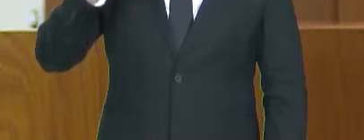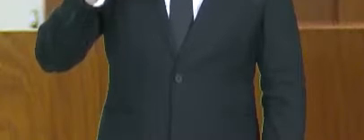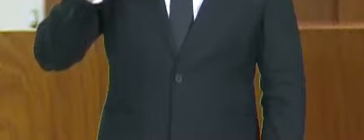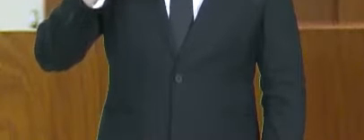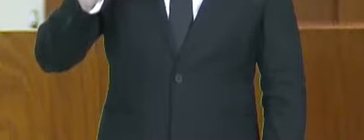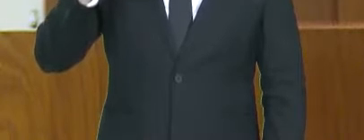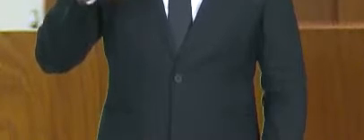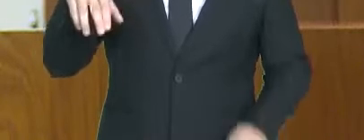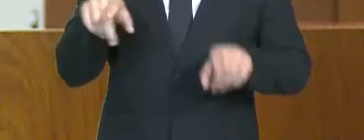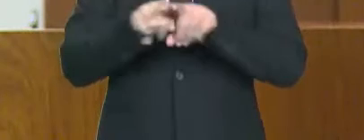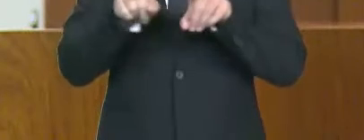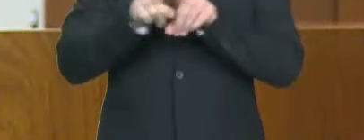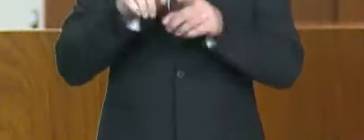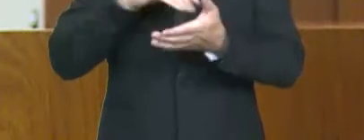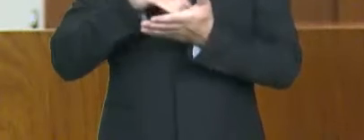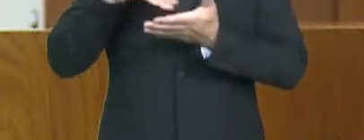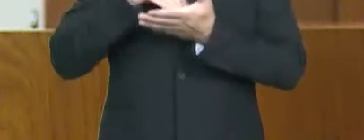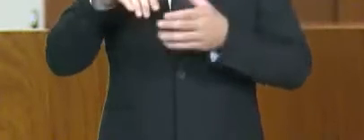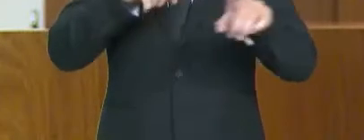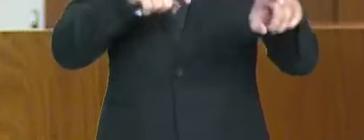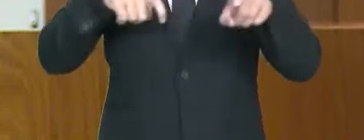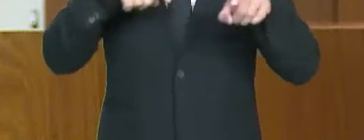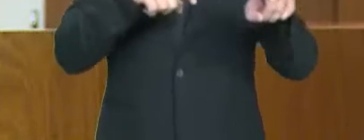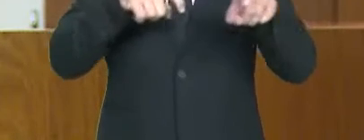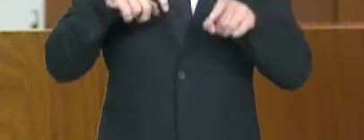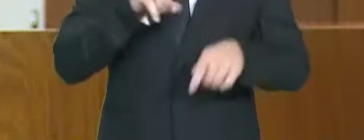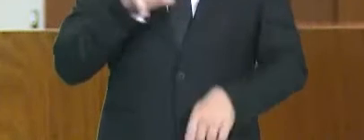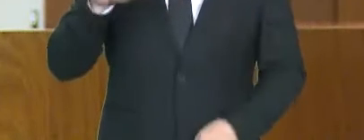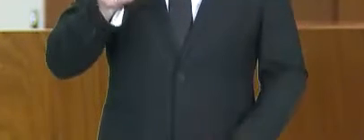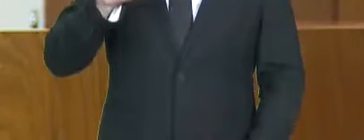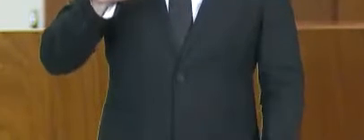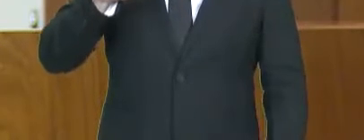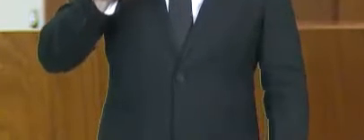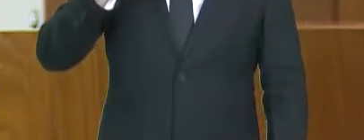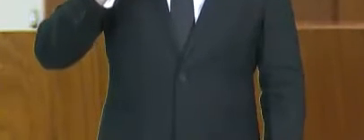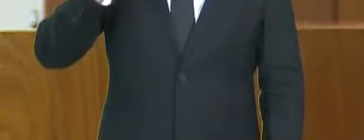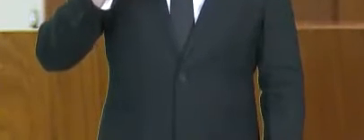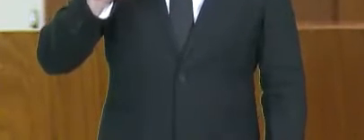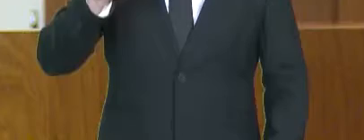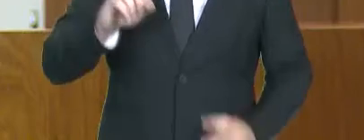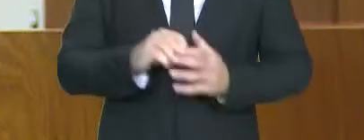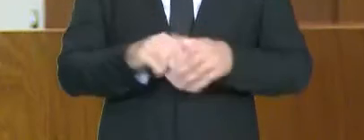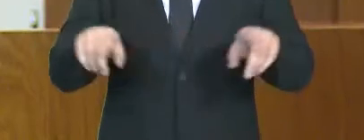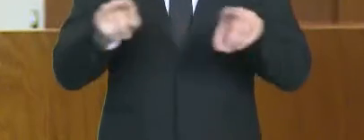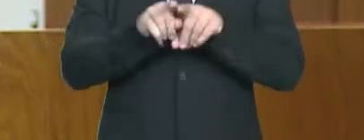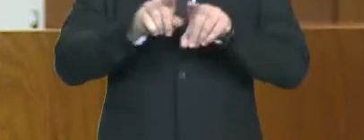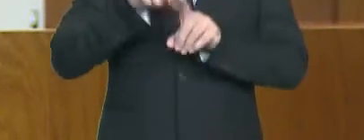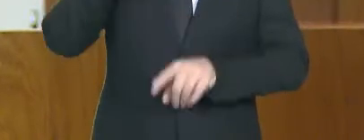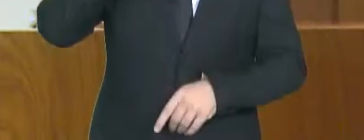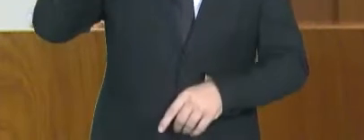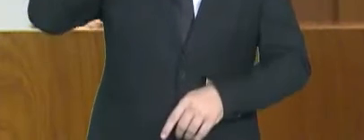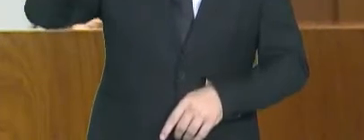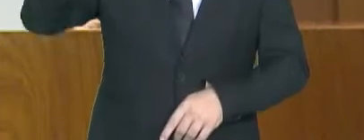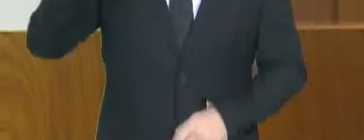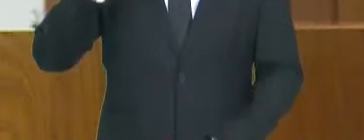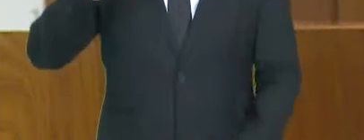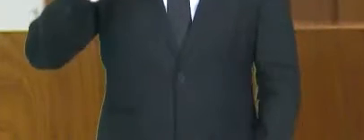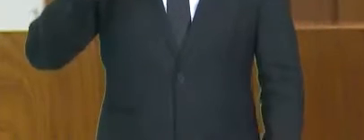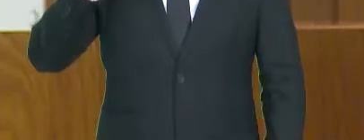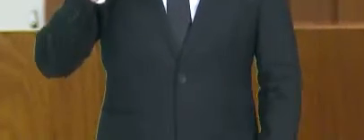secretário de Agricultura, o senhor Sérgio, com a chefe da AGED, a doutora